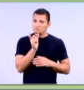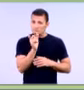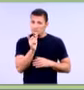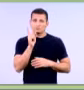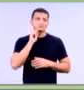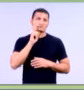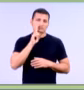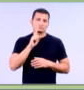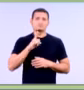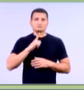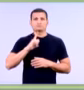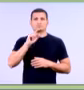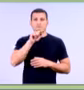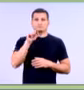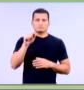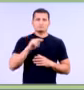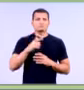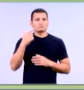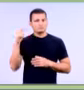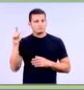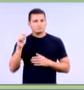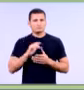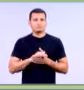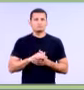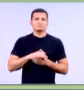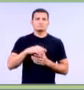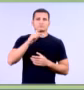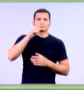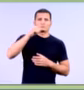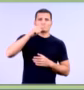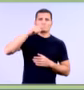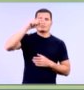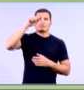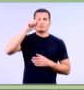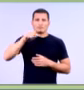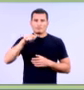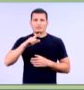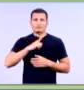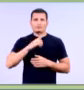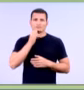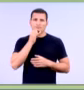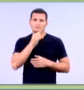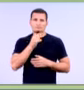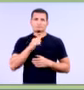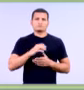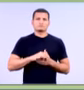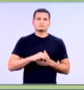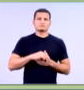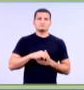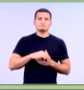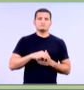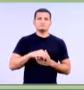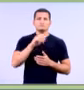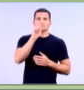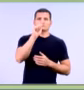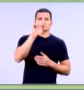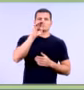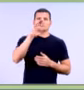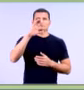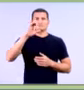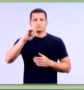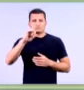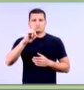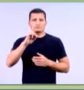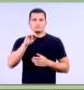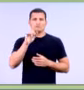situação, caiu o circunflexo quando nós temos vogais duplas. Vou, lê,